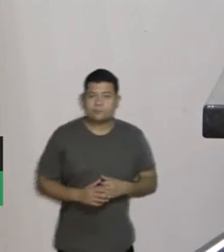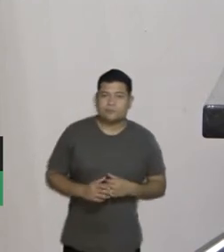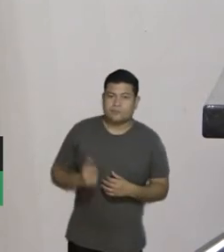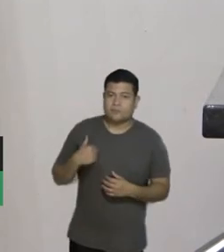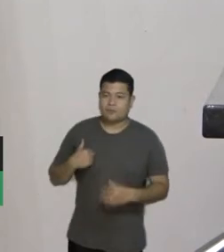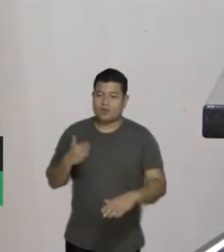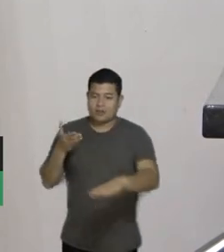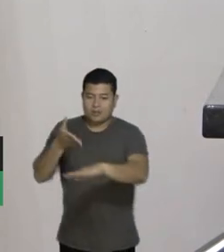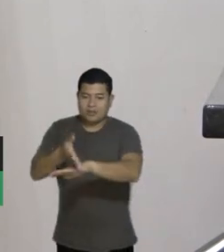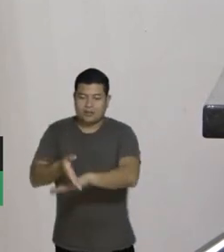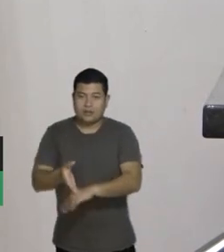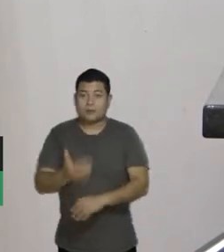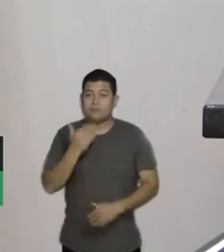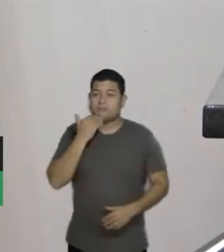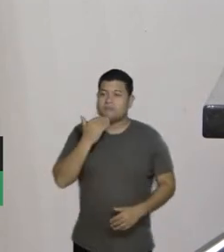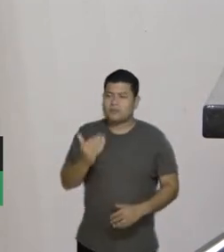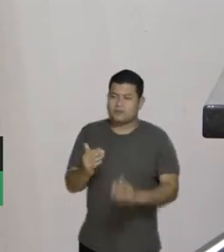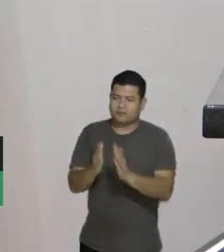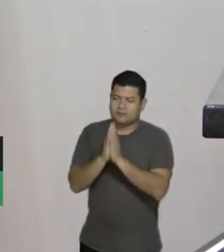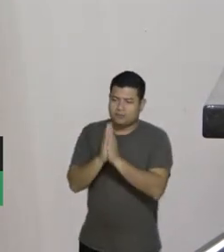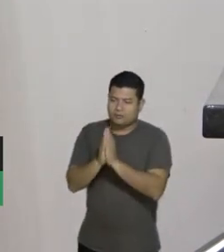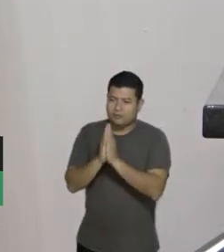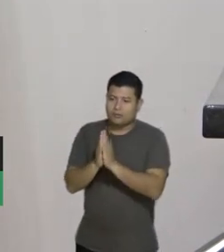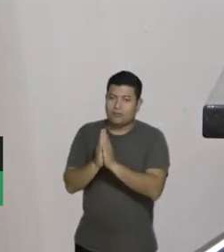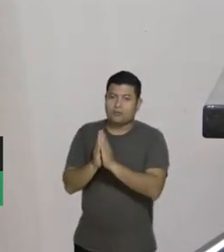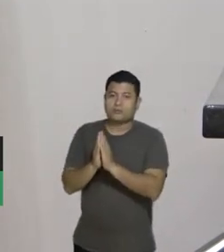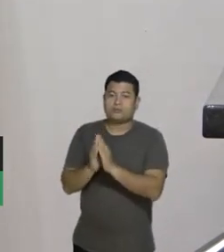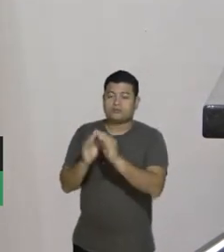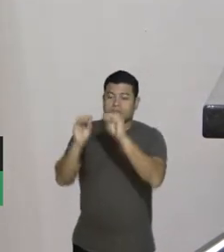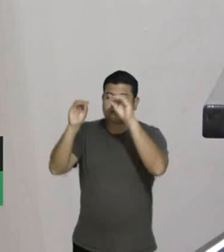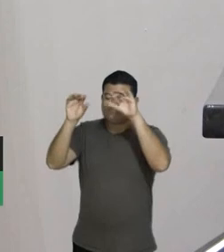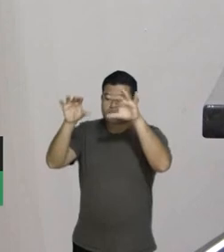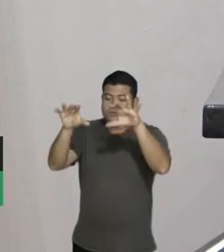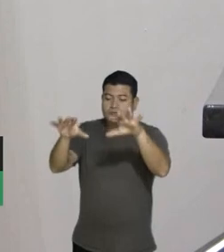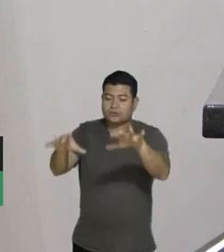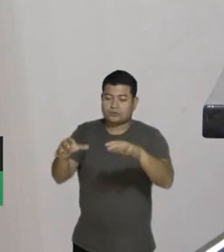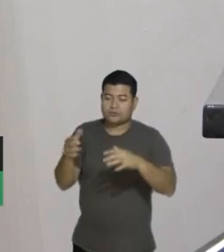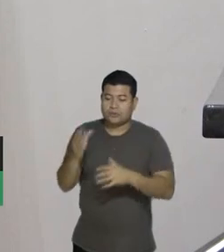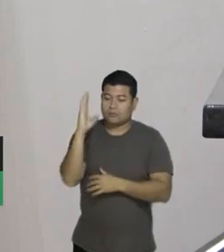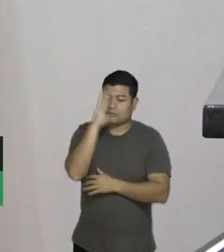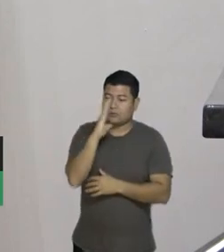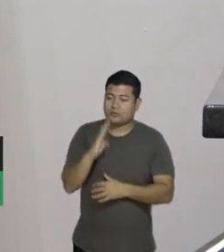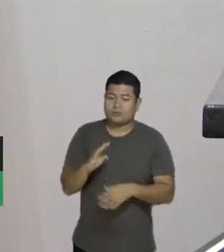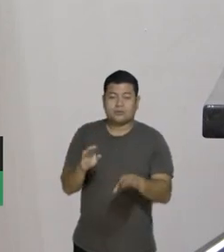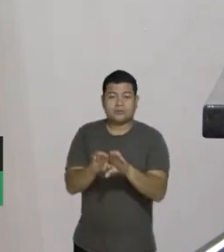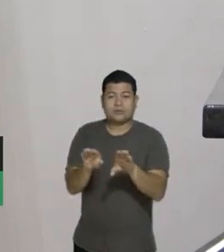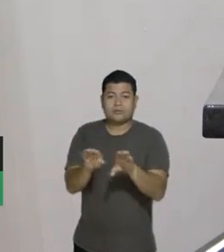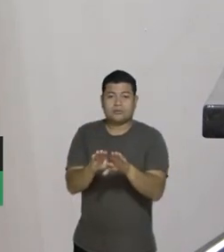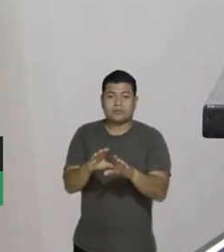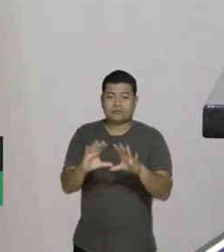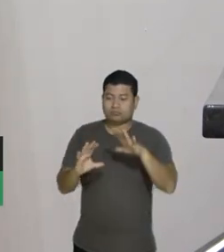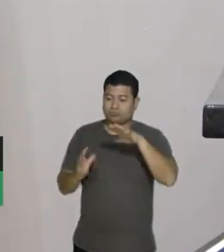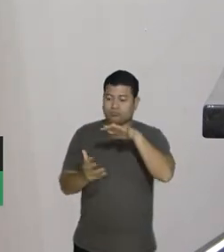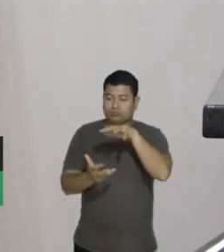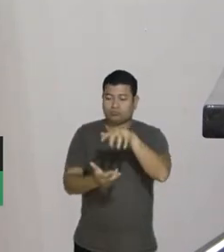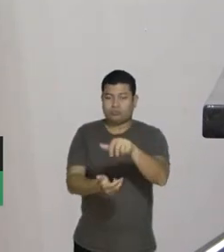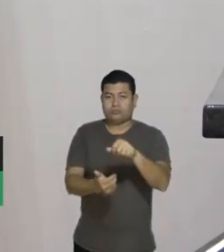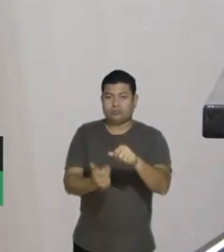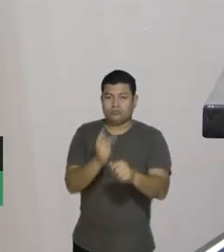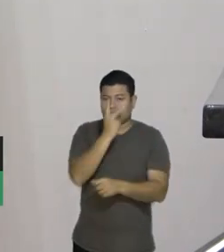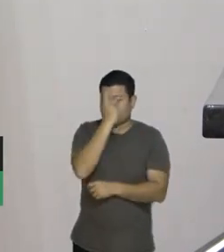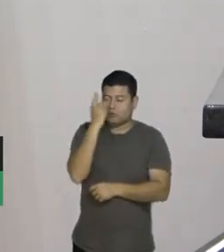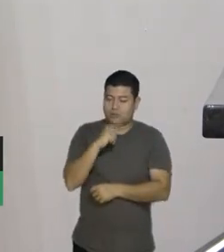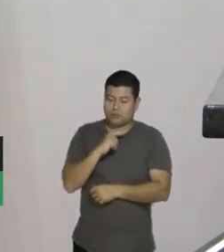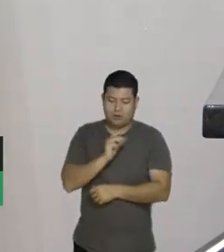Nossa Senhora Aparecida que cubra o nosso Brasil, que cubra o mundo com pessoas boas, pessoas de